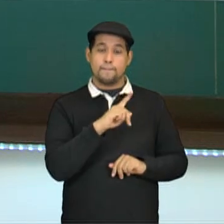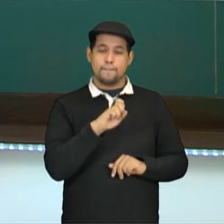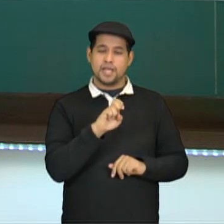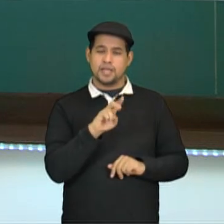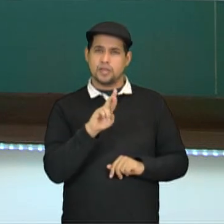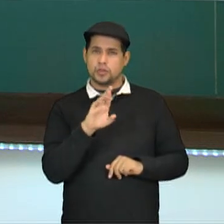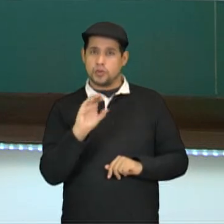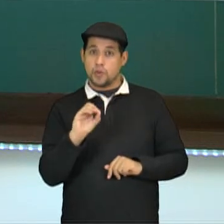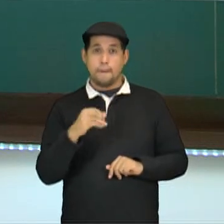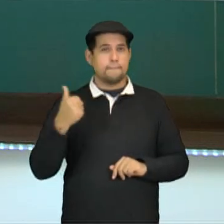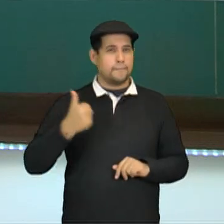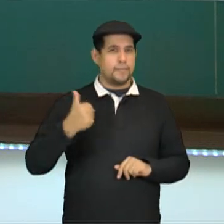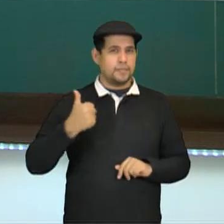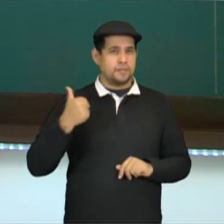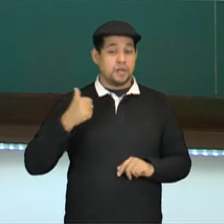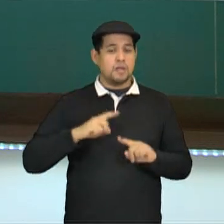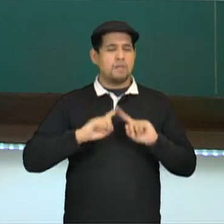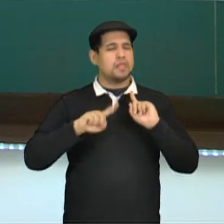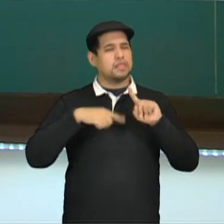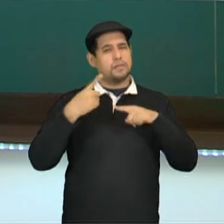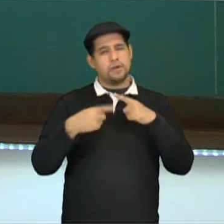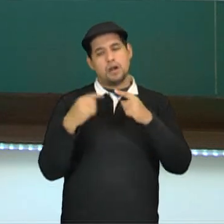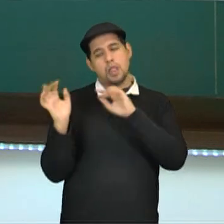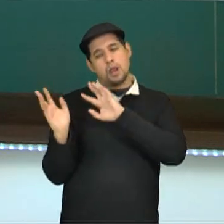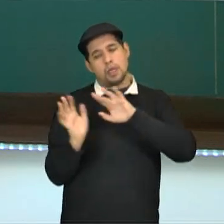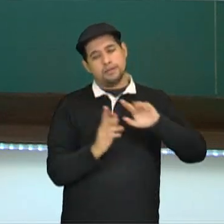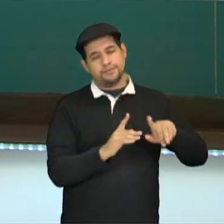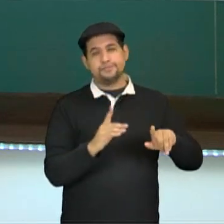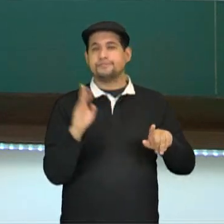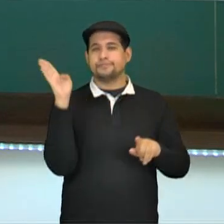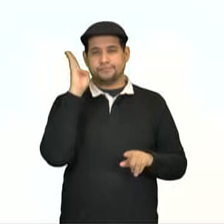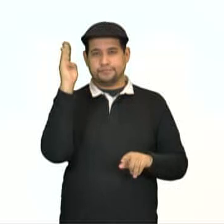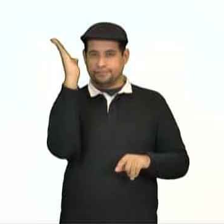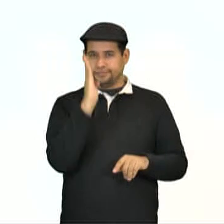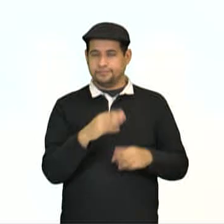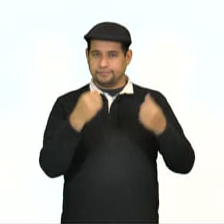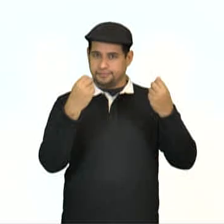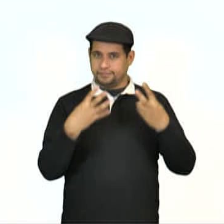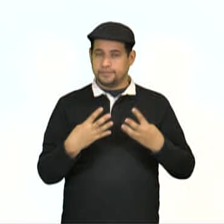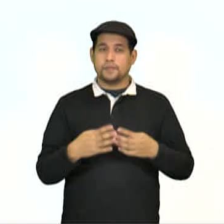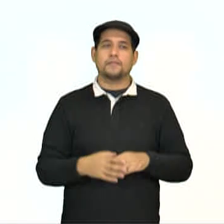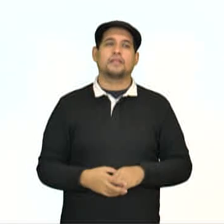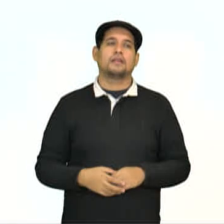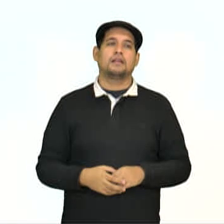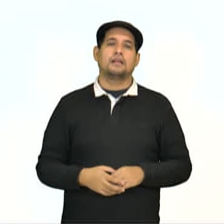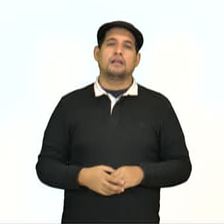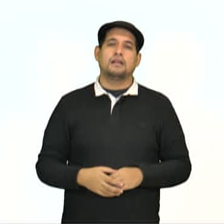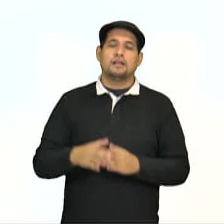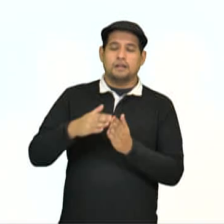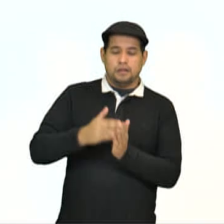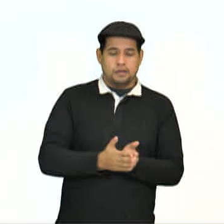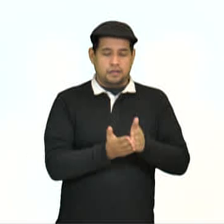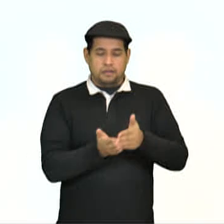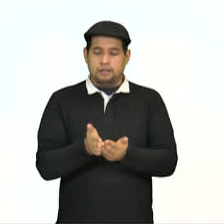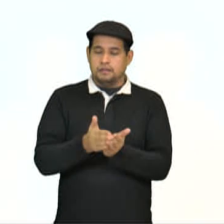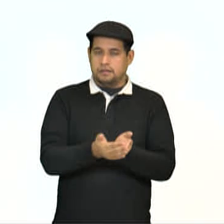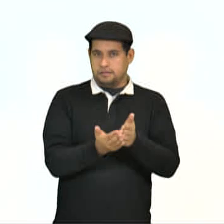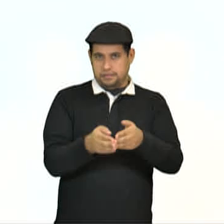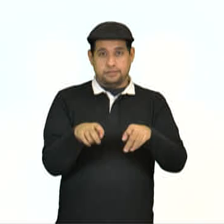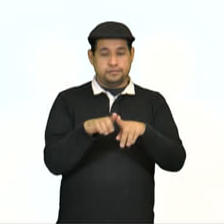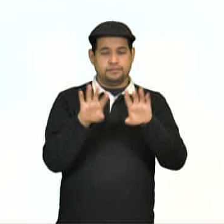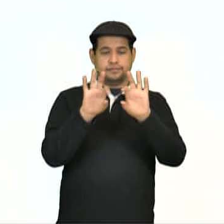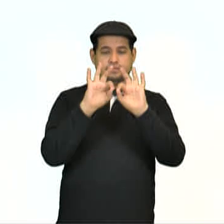I. Mas esses são outros episódios da história do Brasil. Bom, nos navios, além